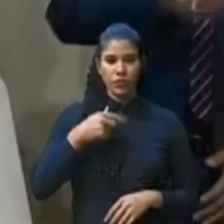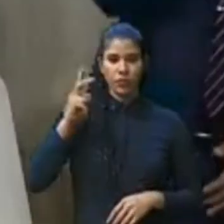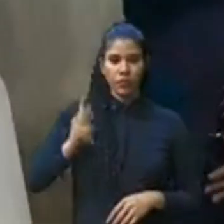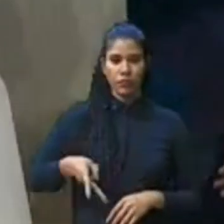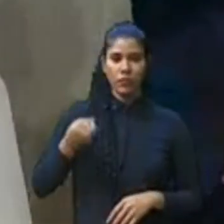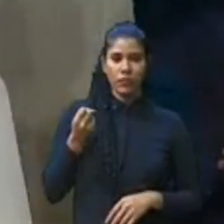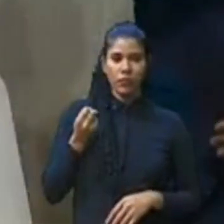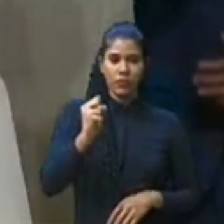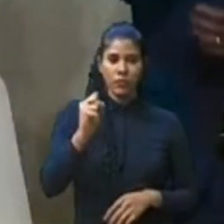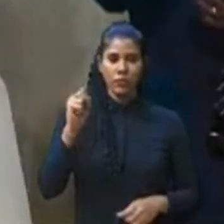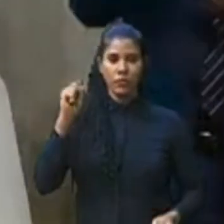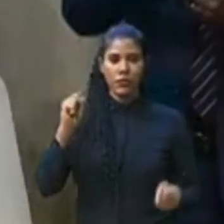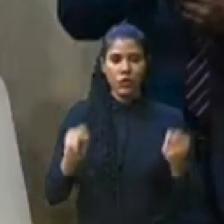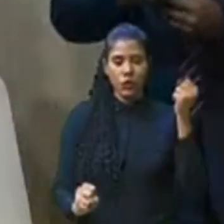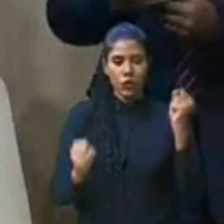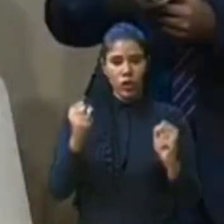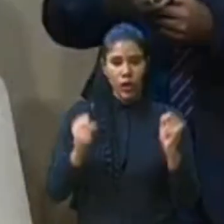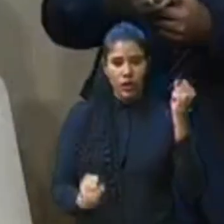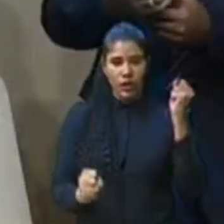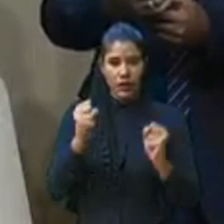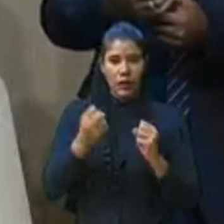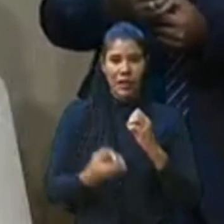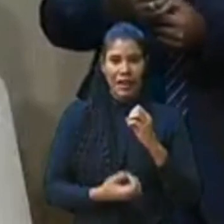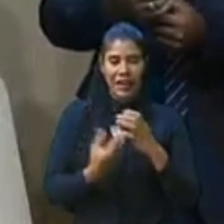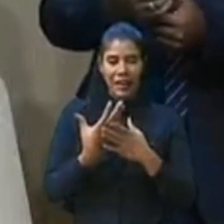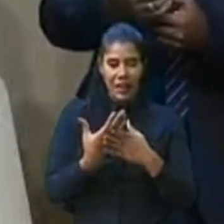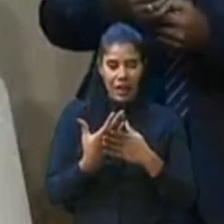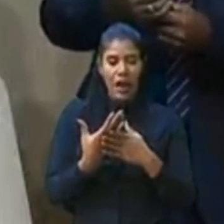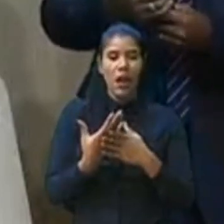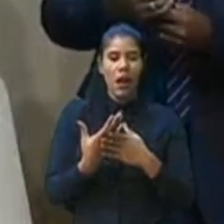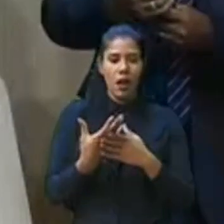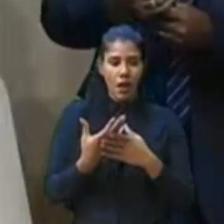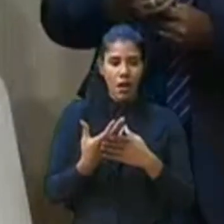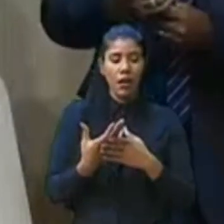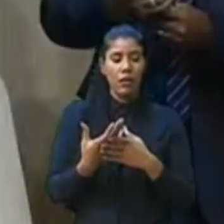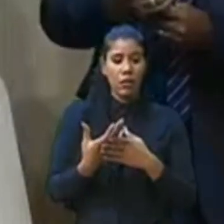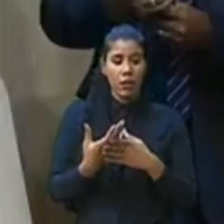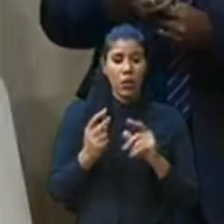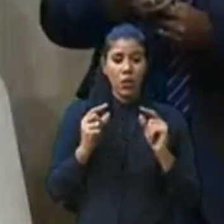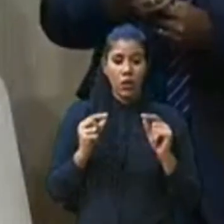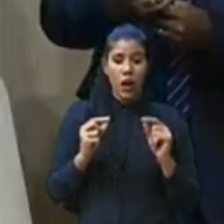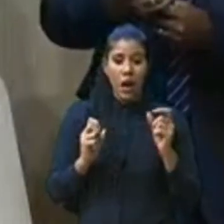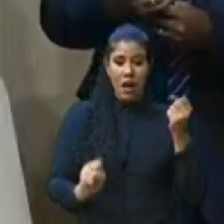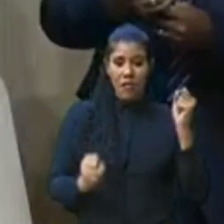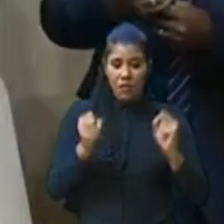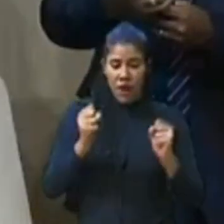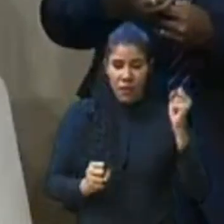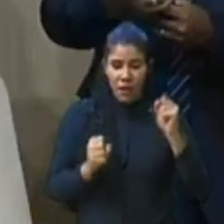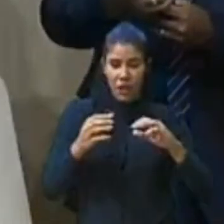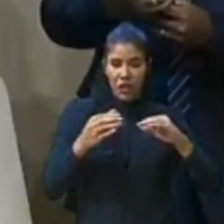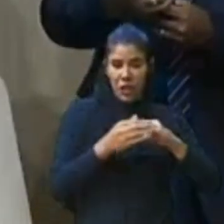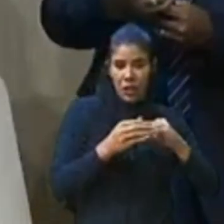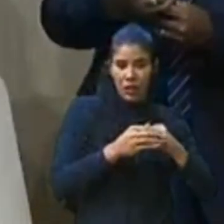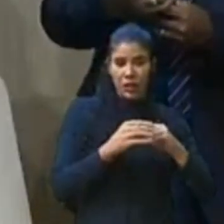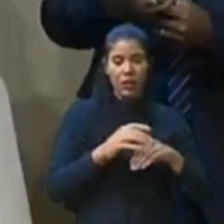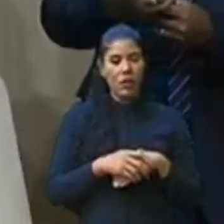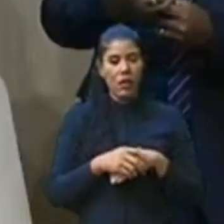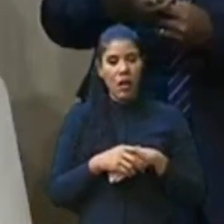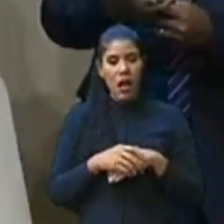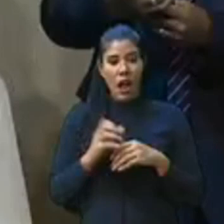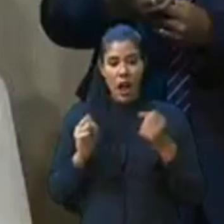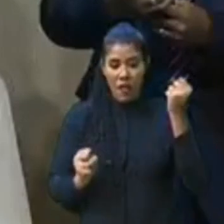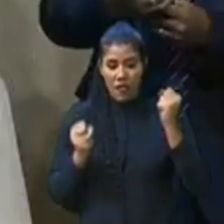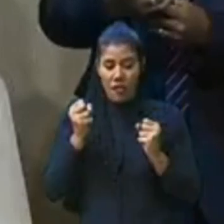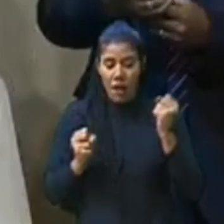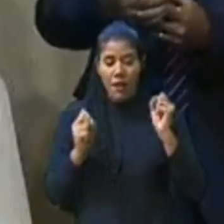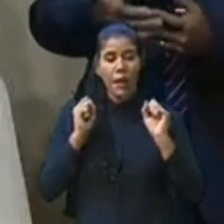a industrialização. A fábrica de calçados pode ser na cidade grande. A fábrica do apetrecho, da fivela, pode ser numa